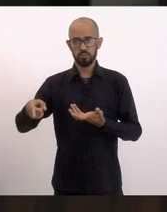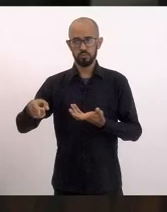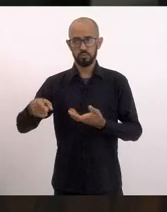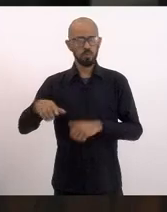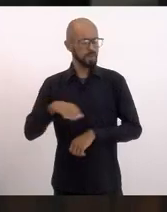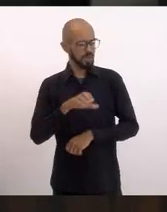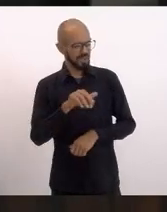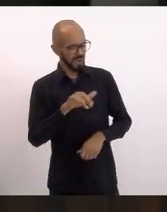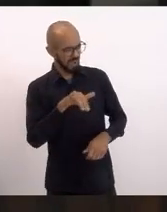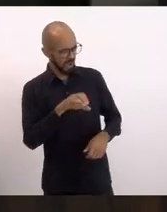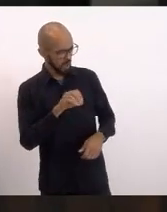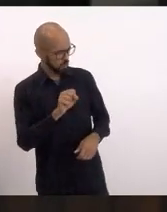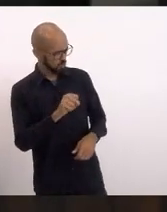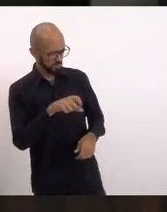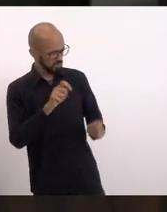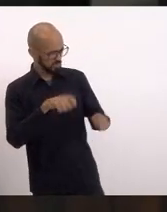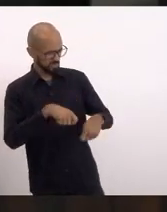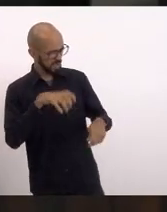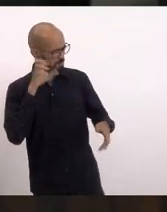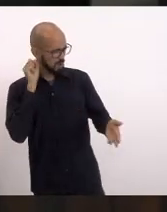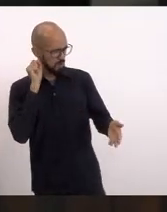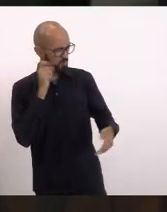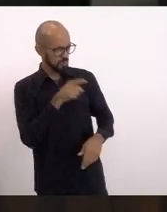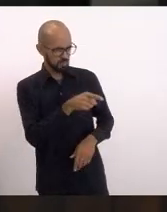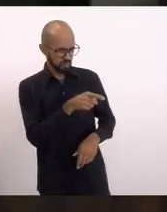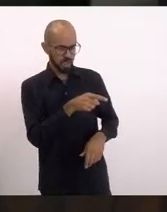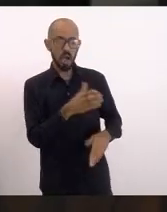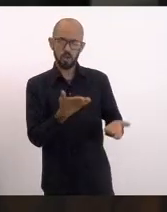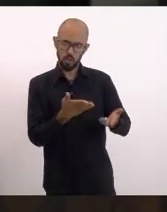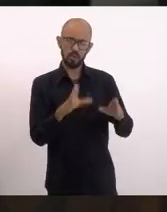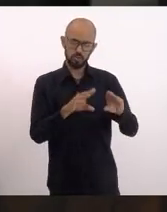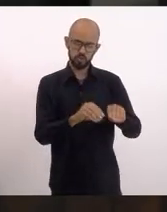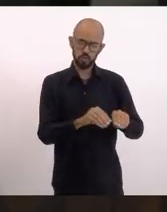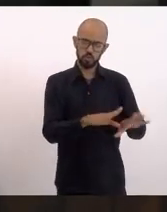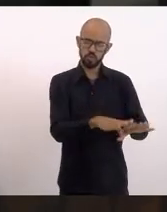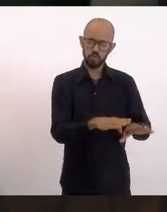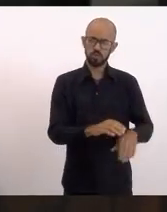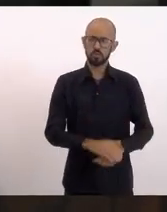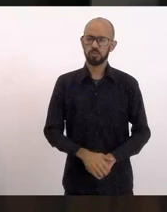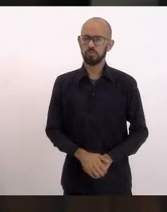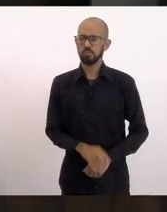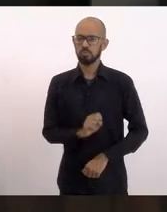aqui. Seu som está aberto, agora fechou.